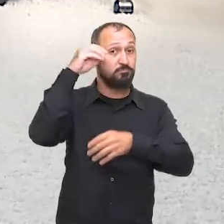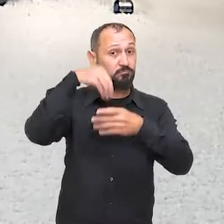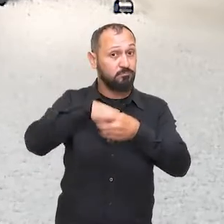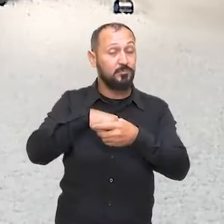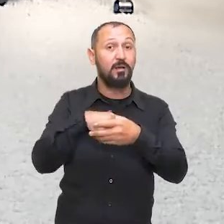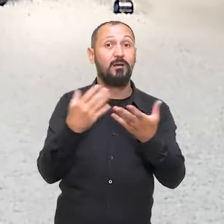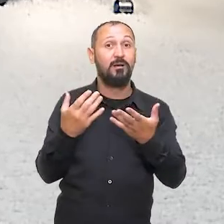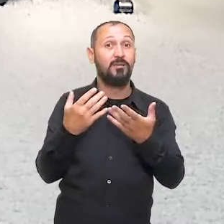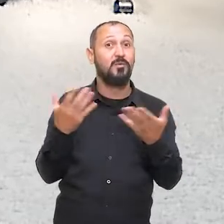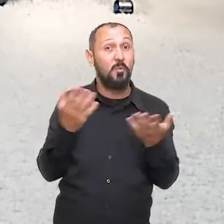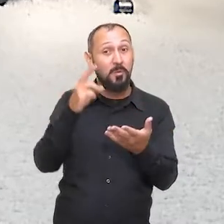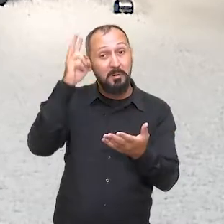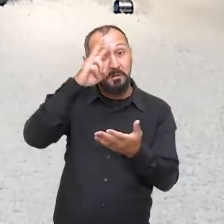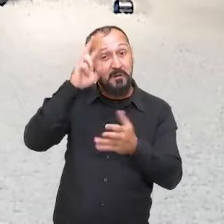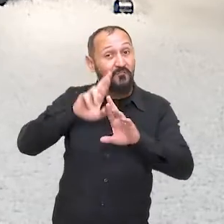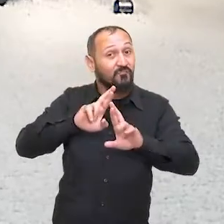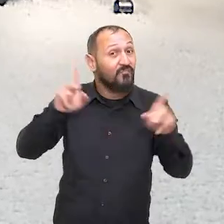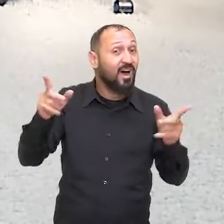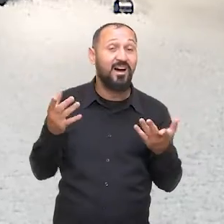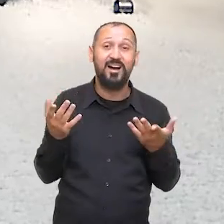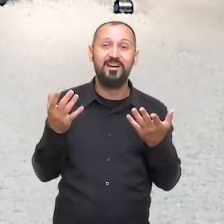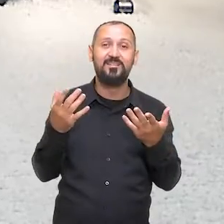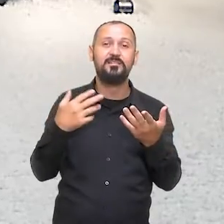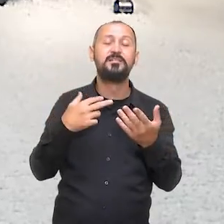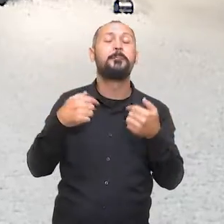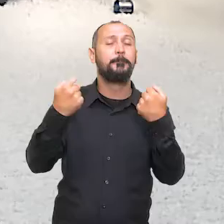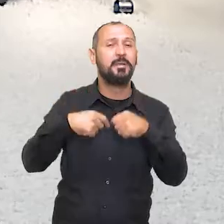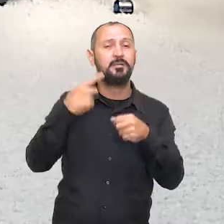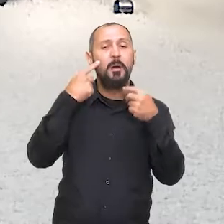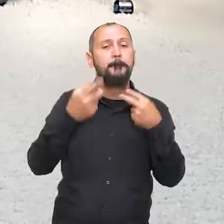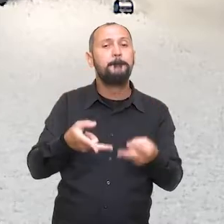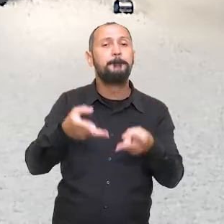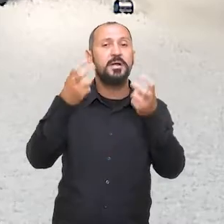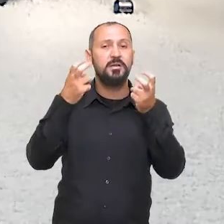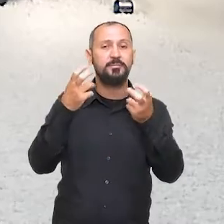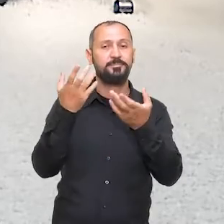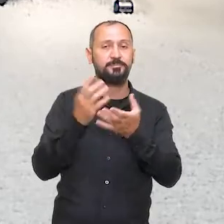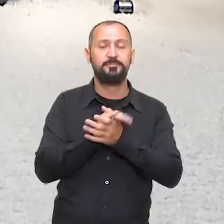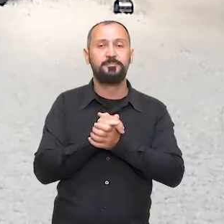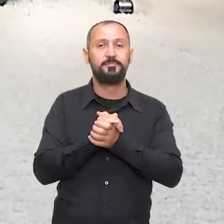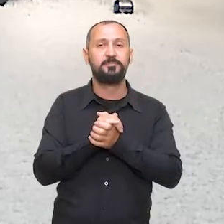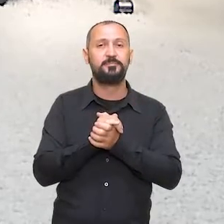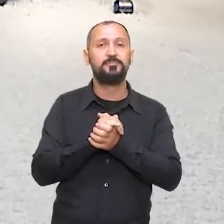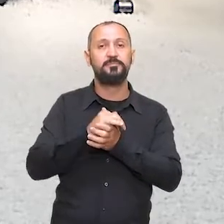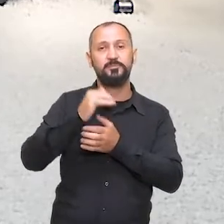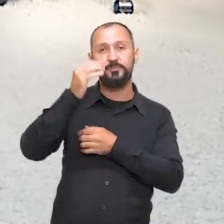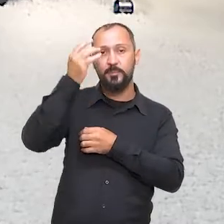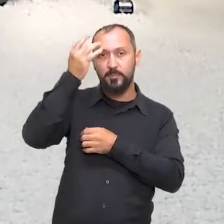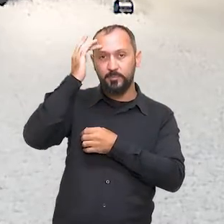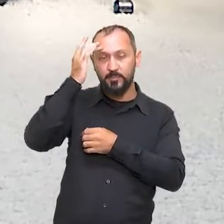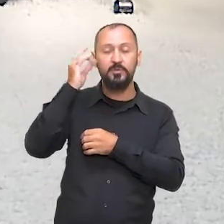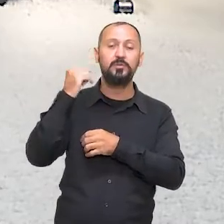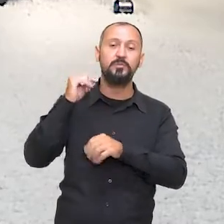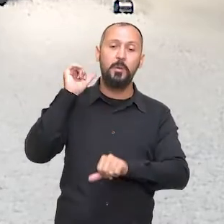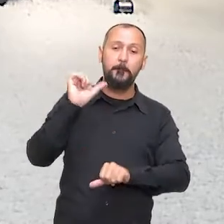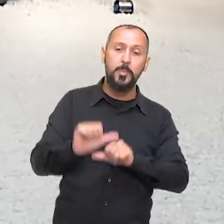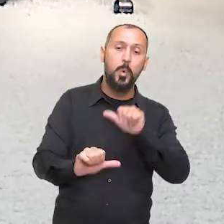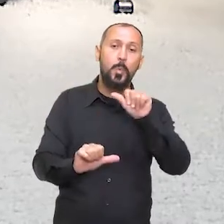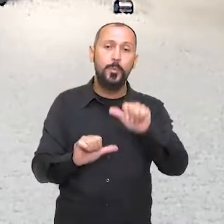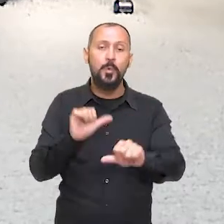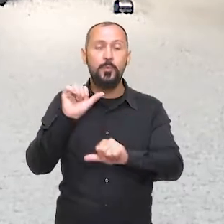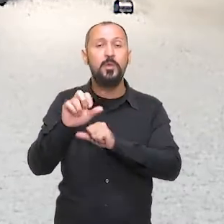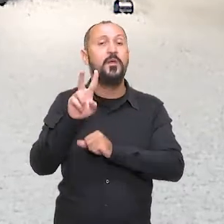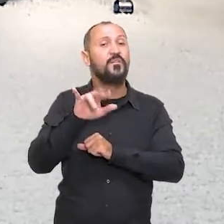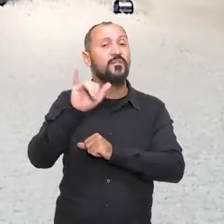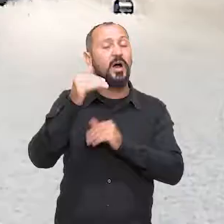mulheres, e isso é histórico e não tem como a gente não deixar de perceber. Então, assim, eu acho que isso vem mudando.